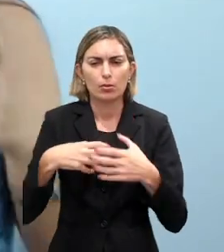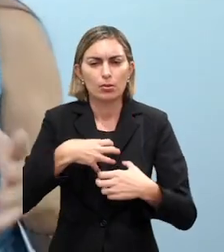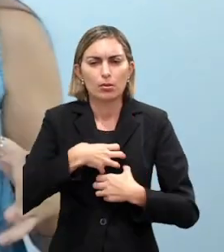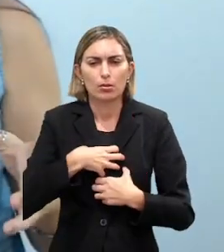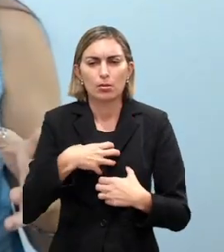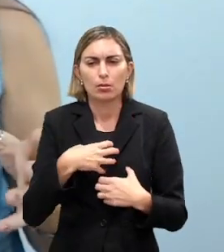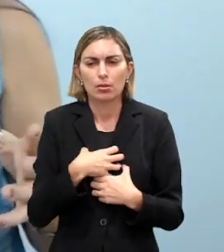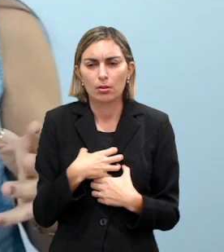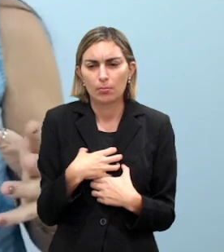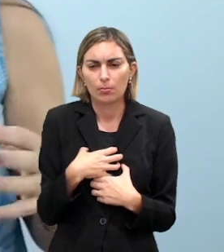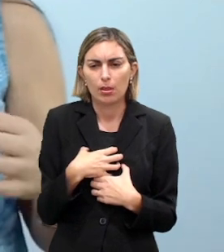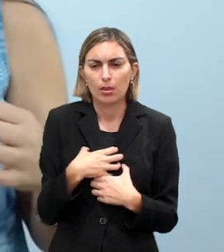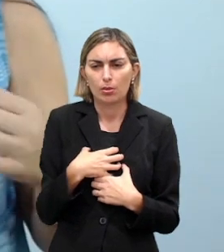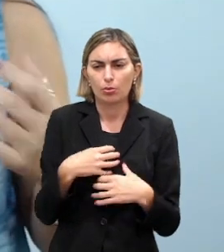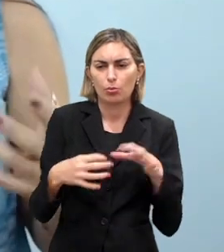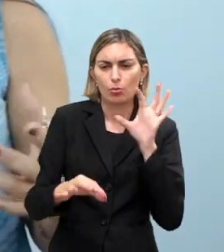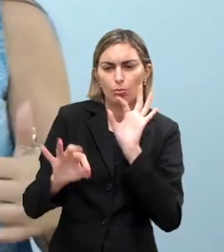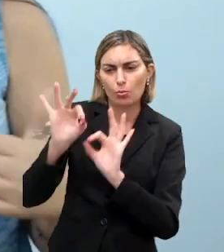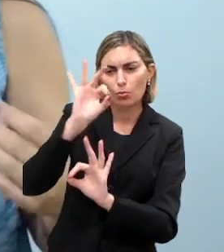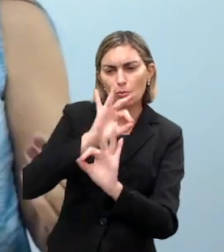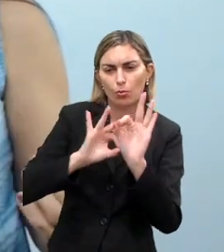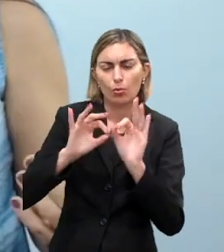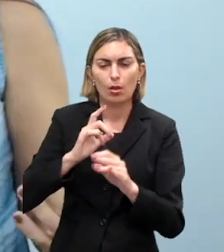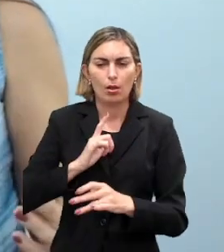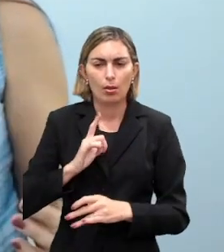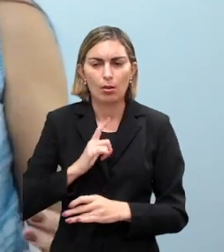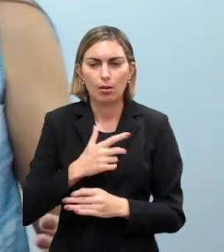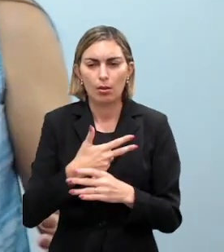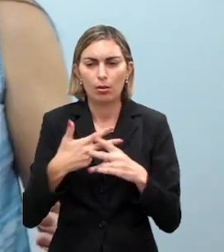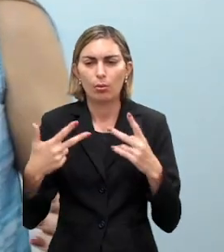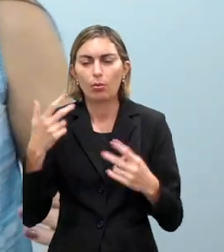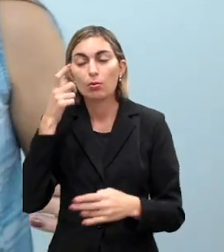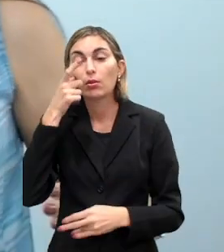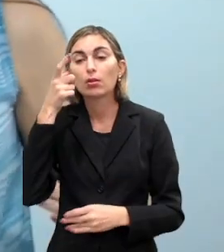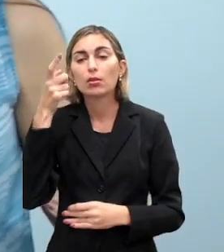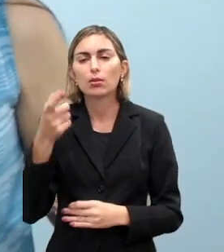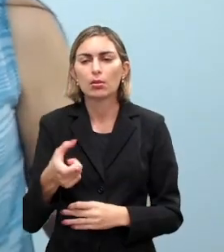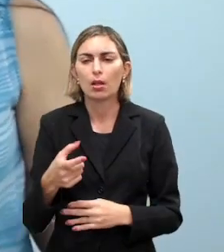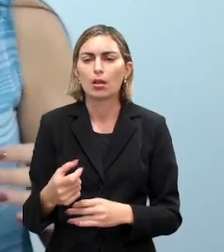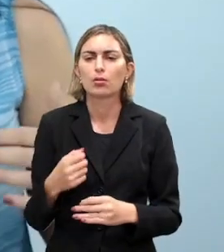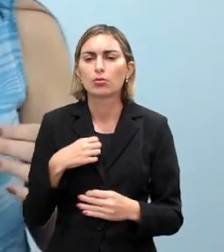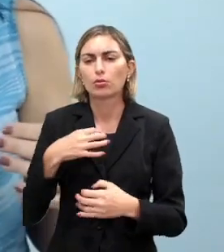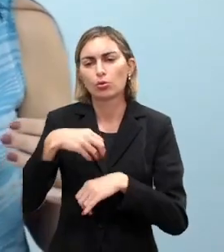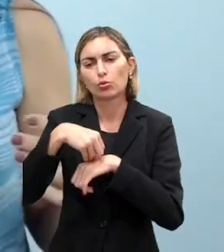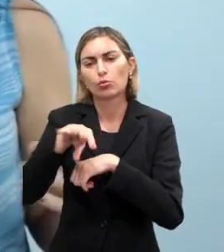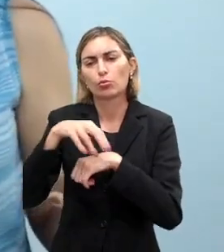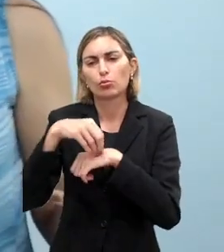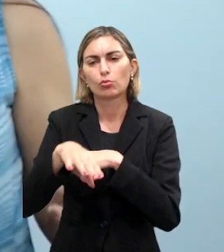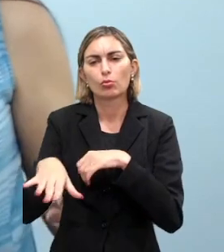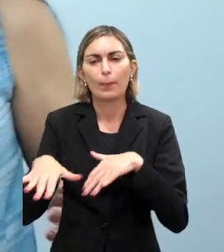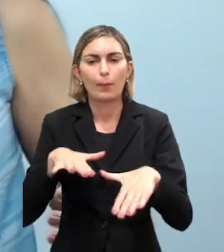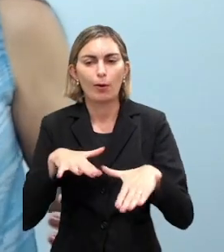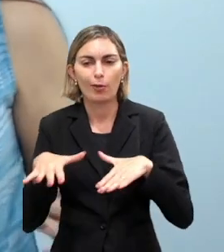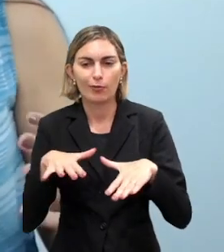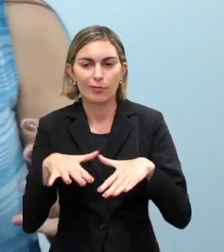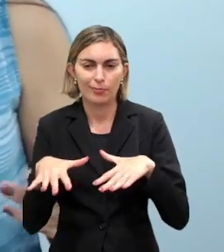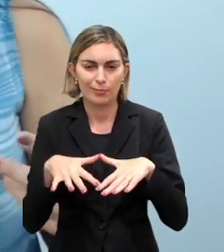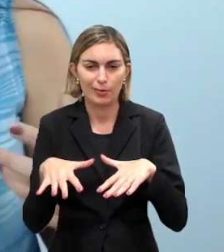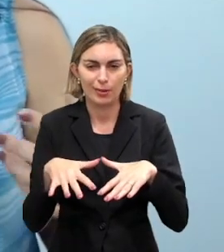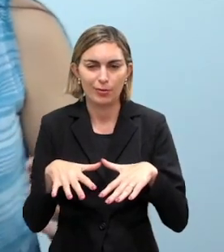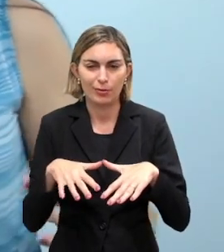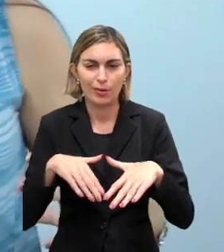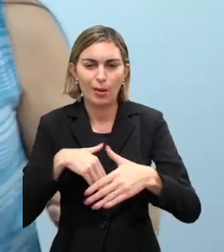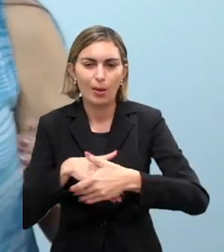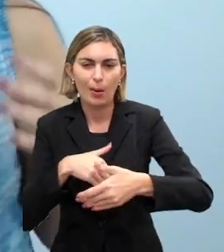de simetria, tem uma coisa que é muito interessante que sugere um movimento, né? Essa bola está aí